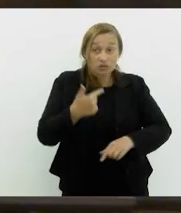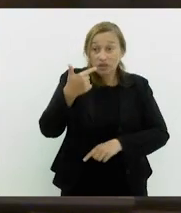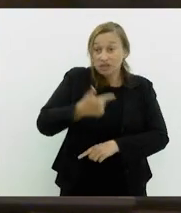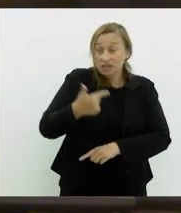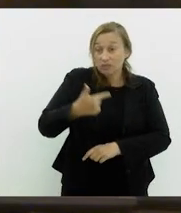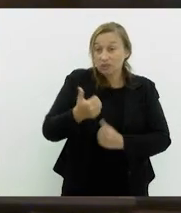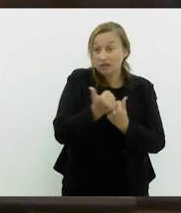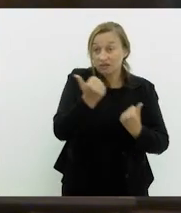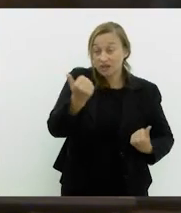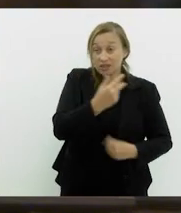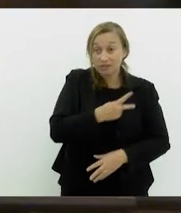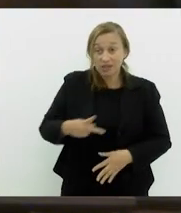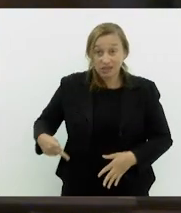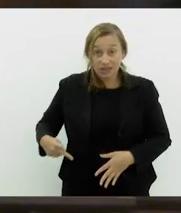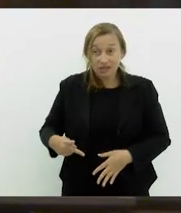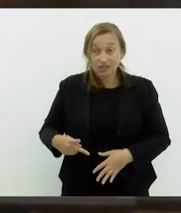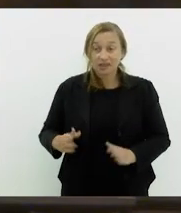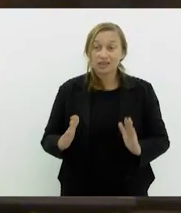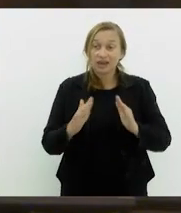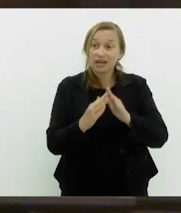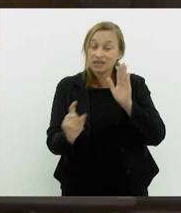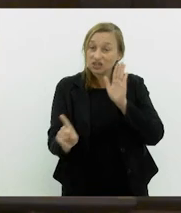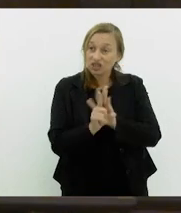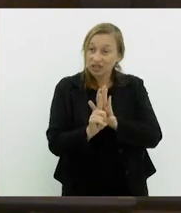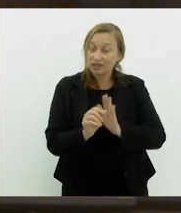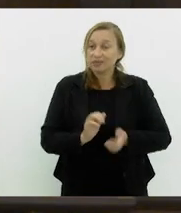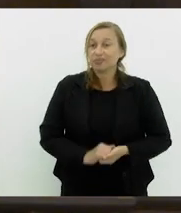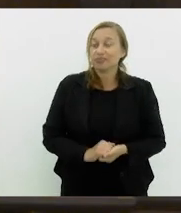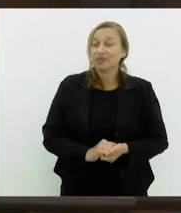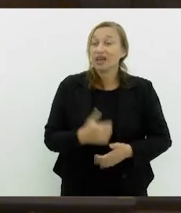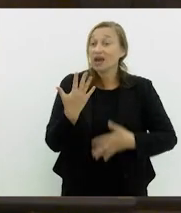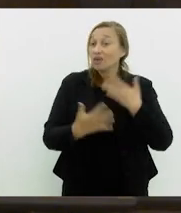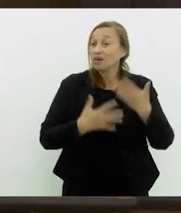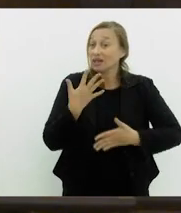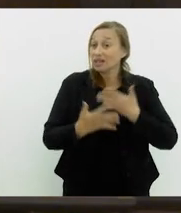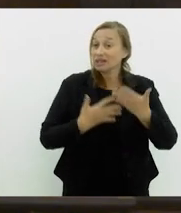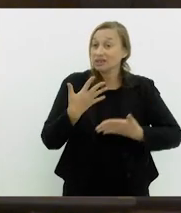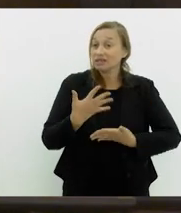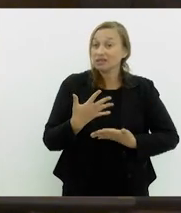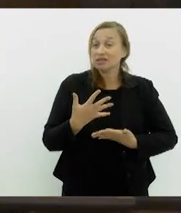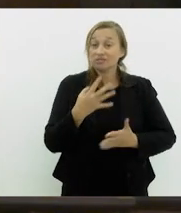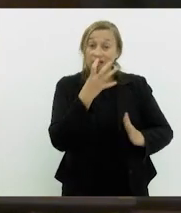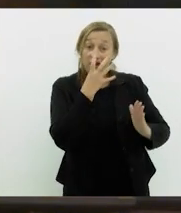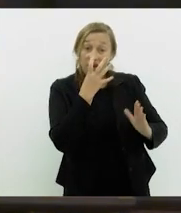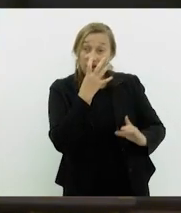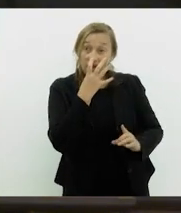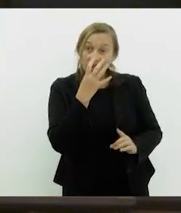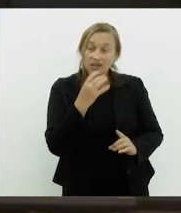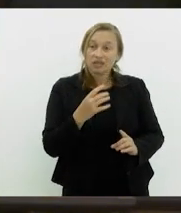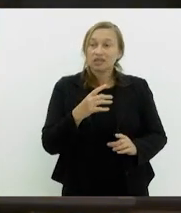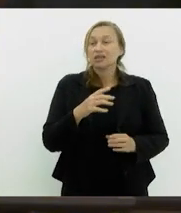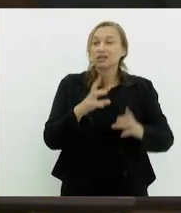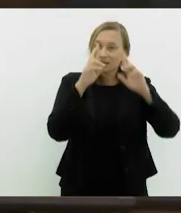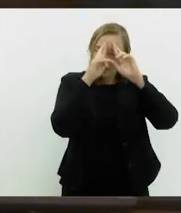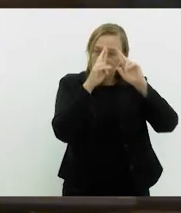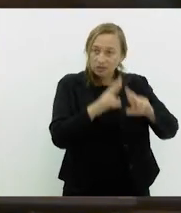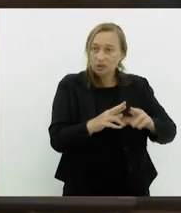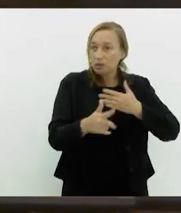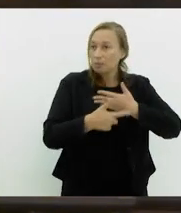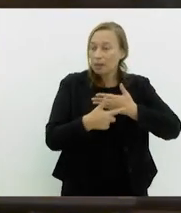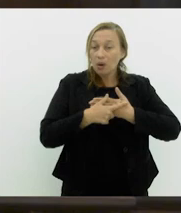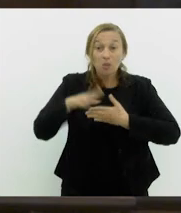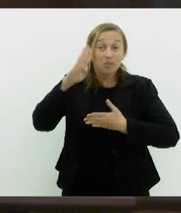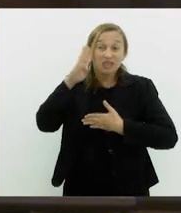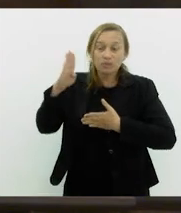vice-presidente dessa Casa de Leis. É com grande admiração e respeito que que reconheça o papel fundamental que cada